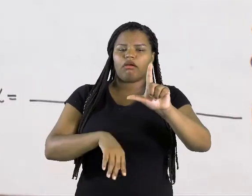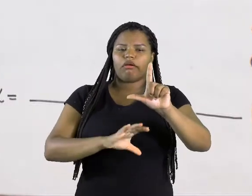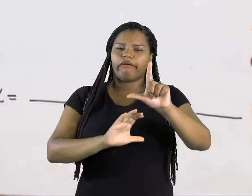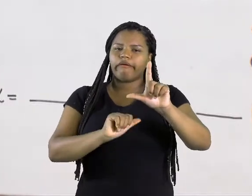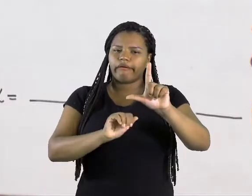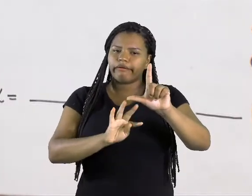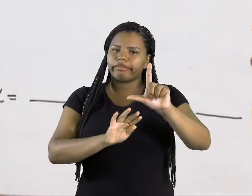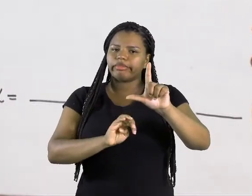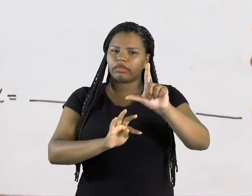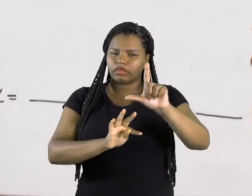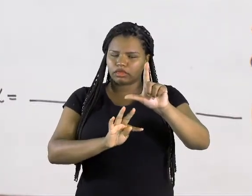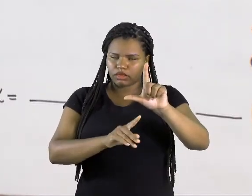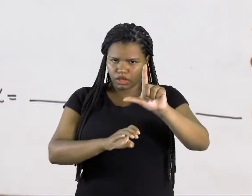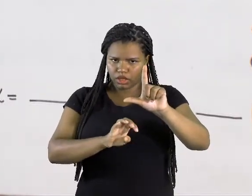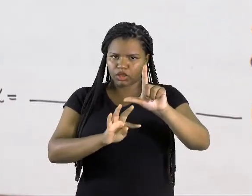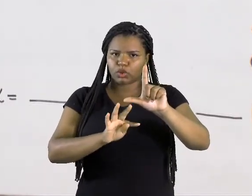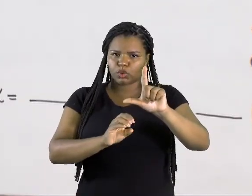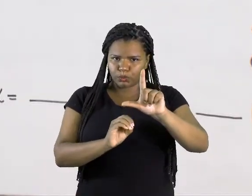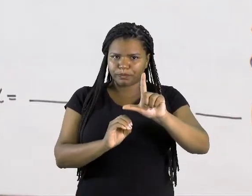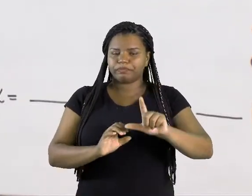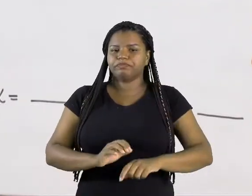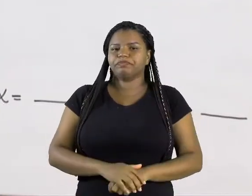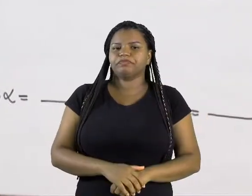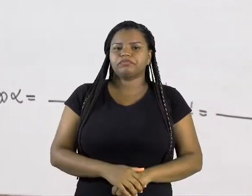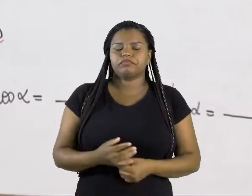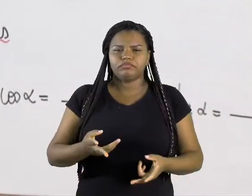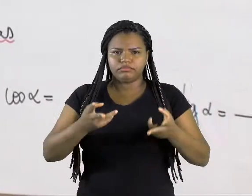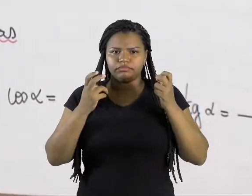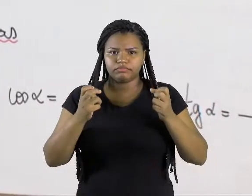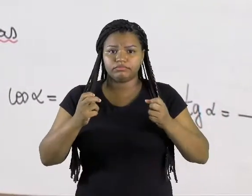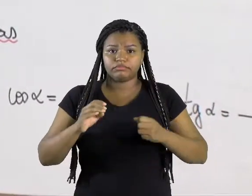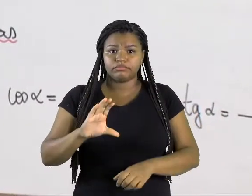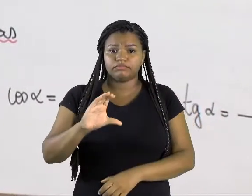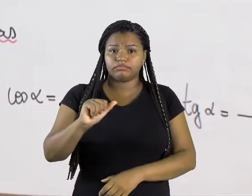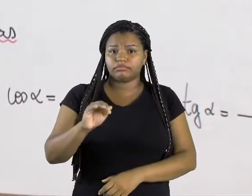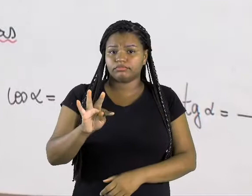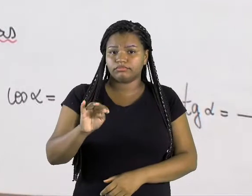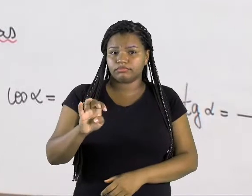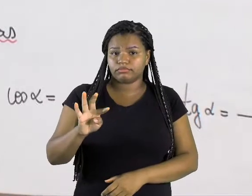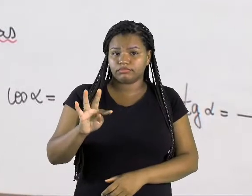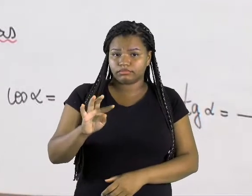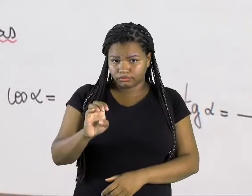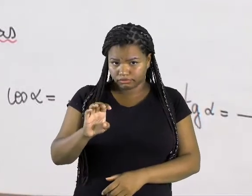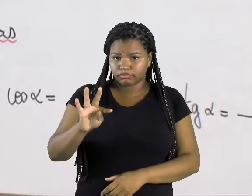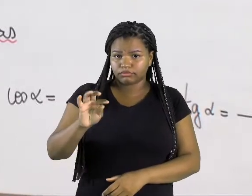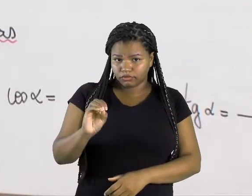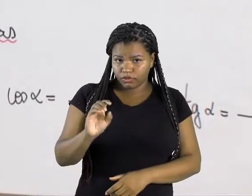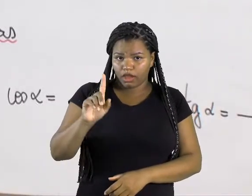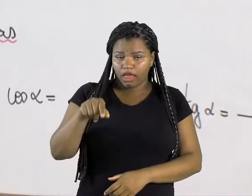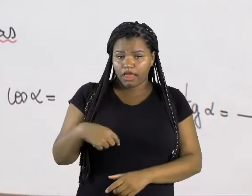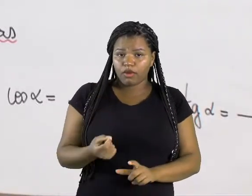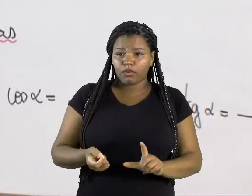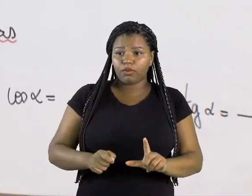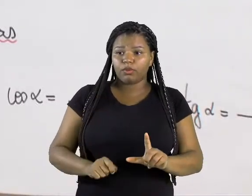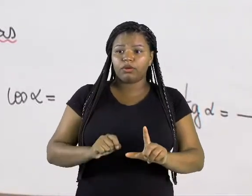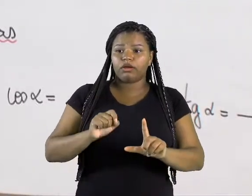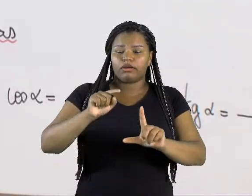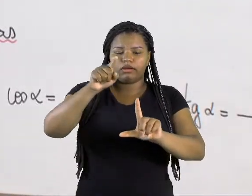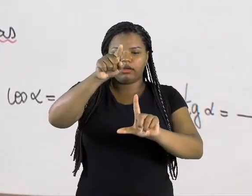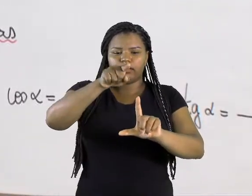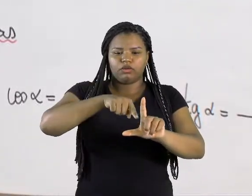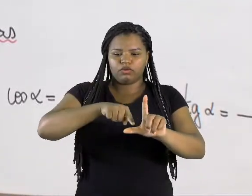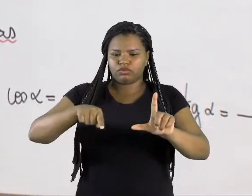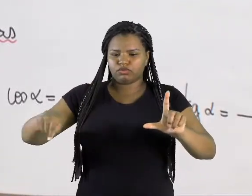cateto. Bom, então observe, catetos são as retas que formam um ângulo reto, ou de 90